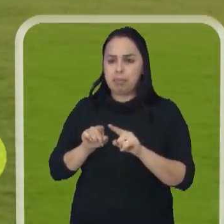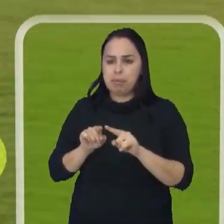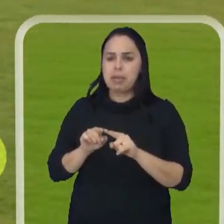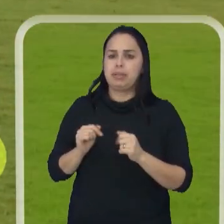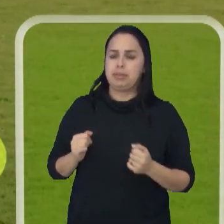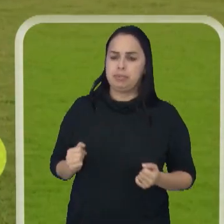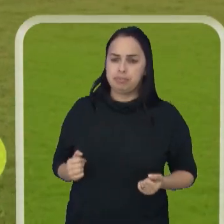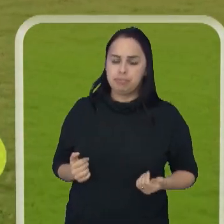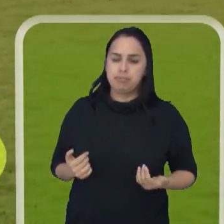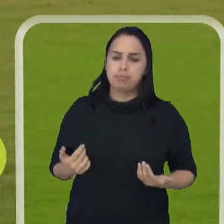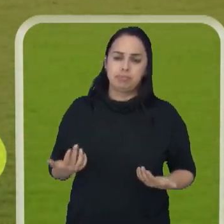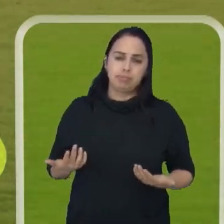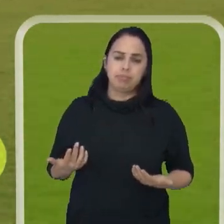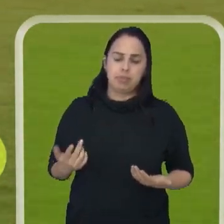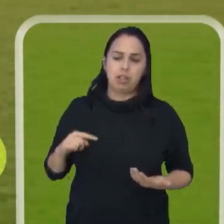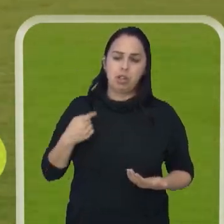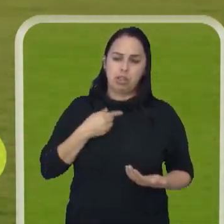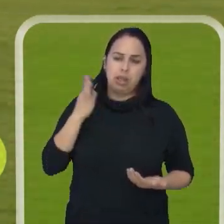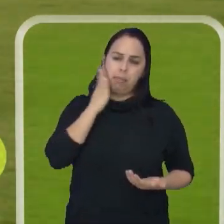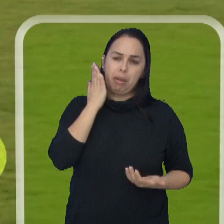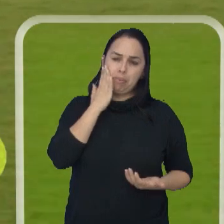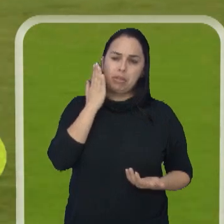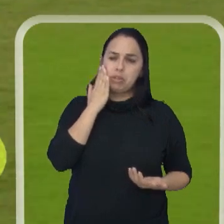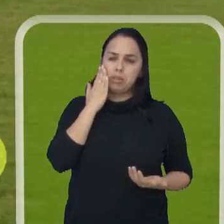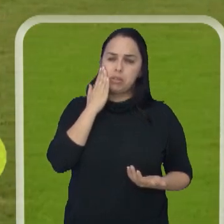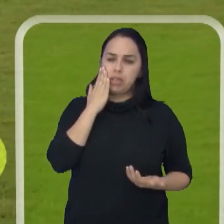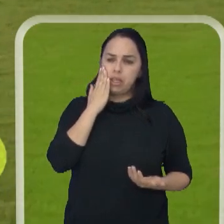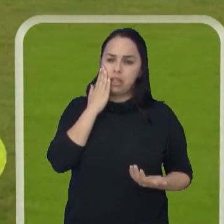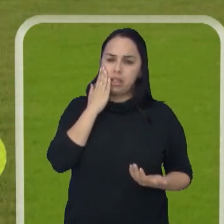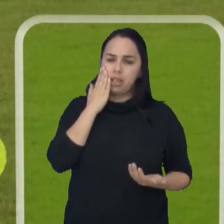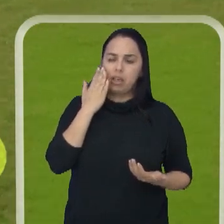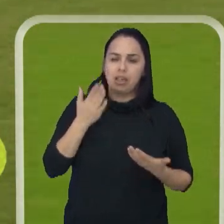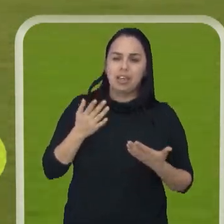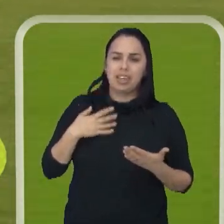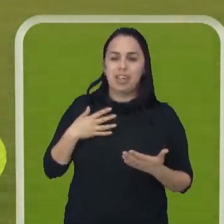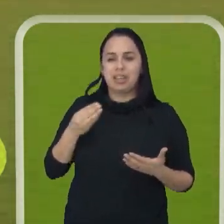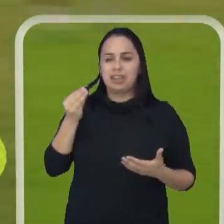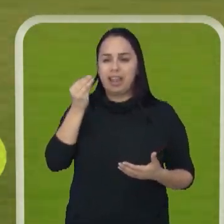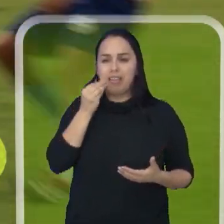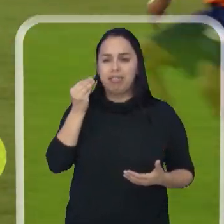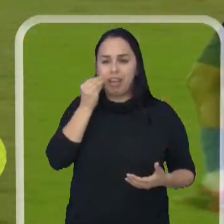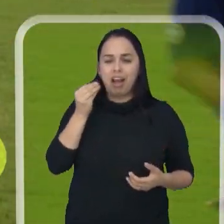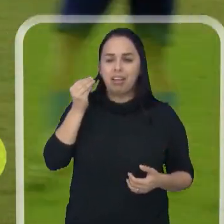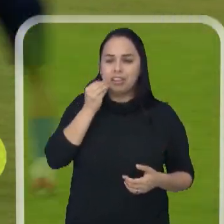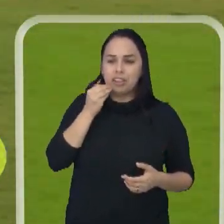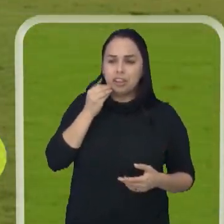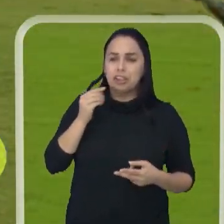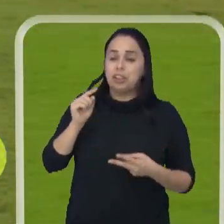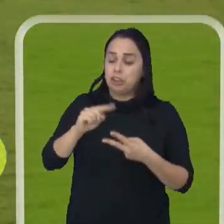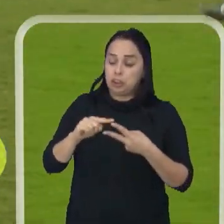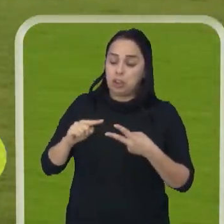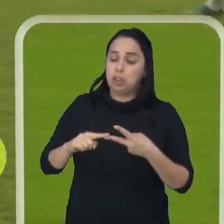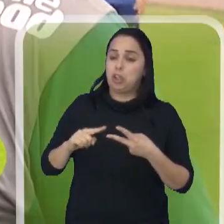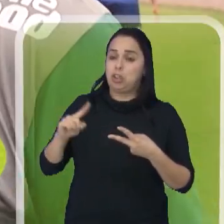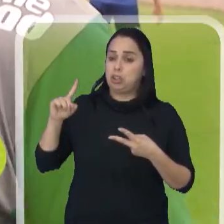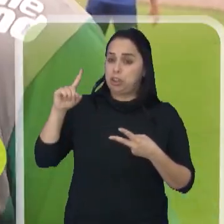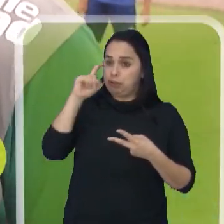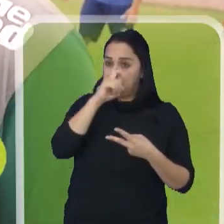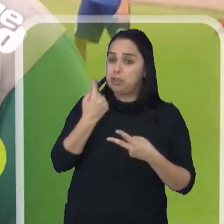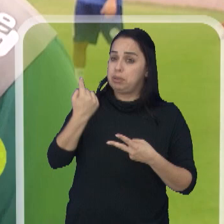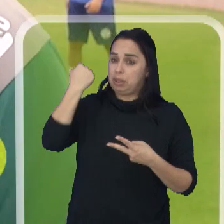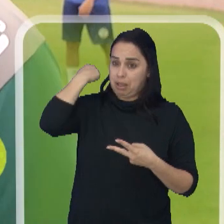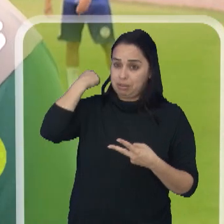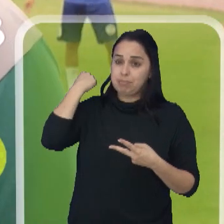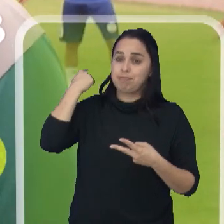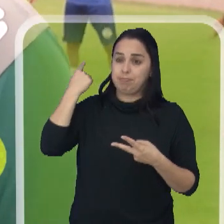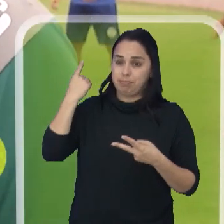gols. E a gente sabe o caminho também que a gente pode fazer para ganhar os jogos, né? Acho que foram 2 jogos bem disputados, né? Nessa